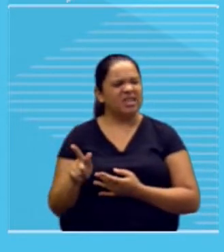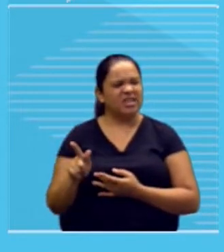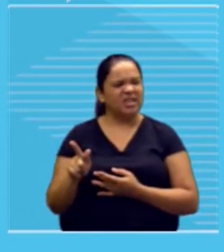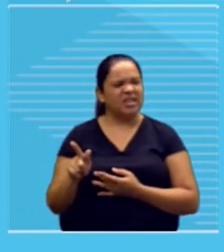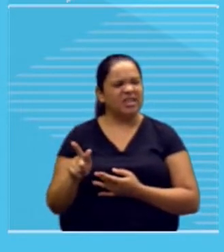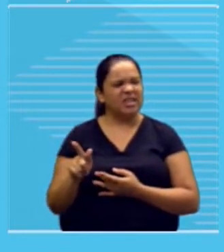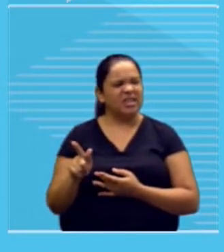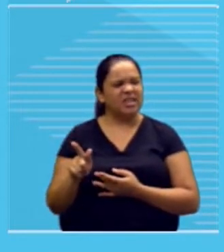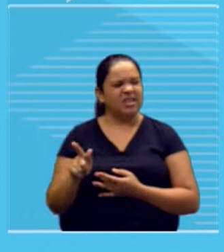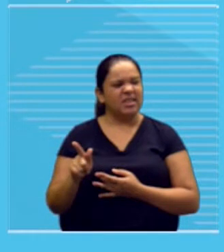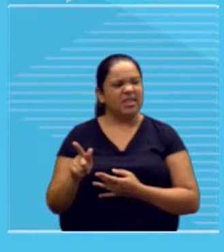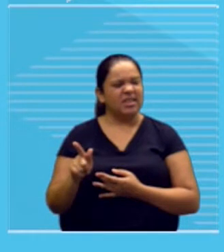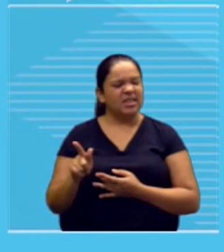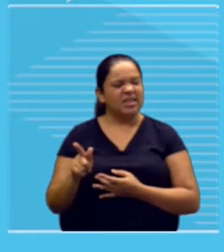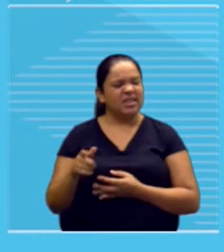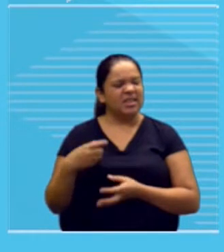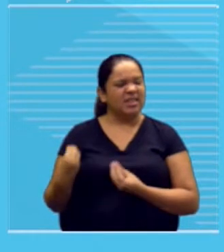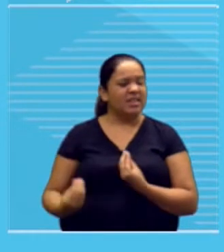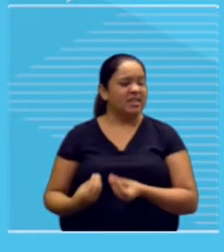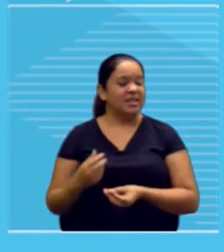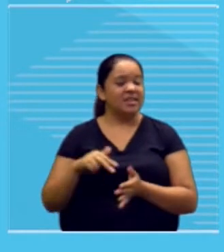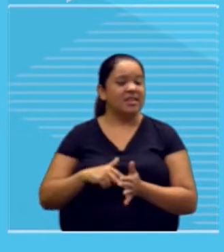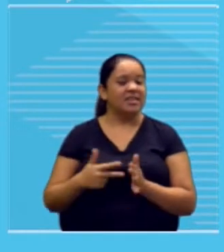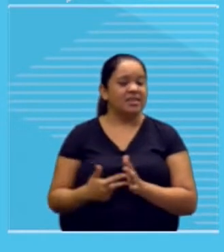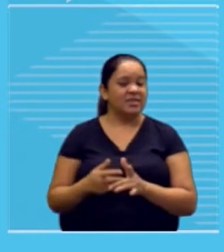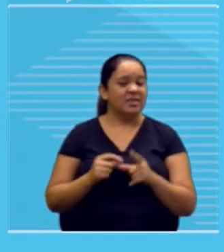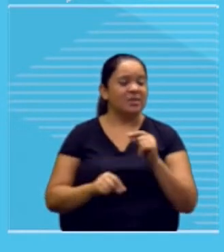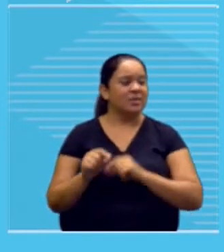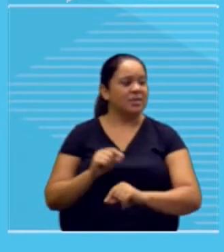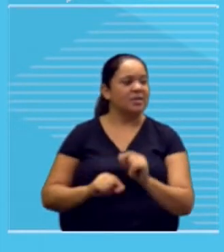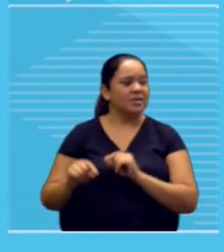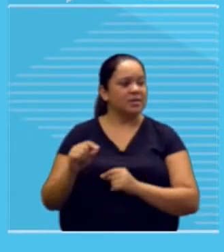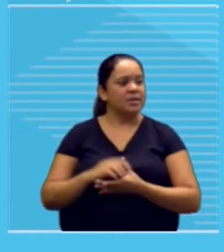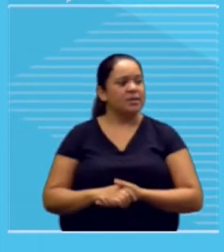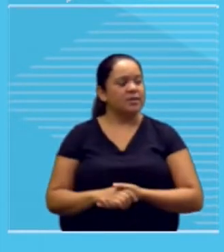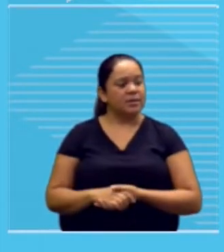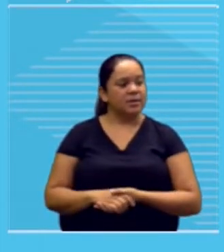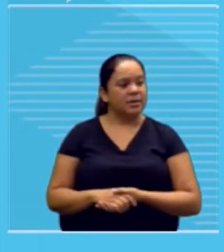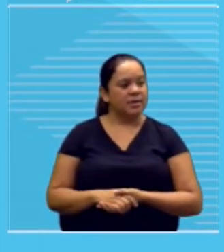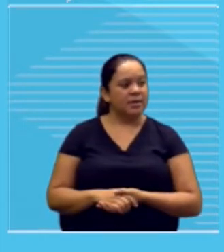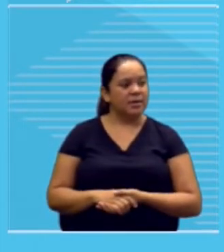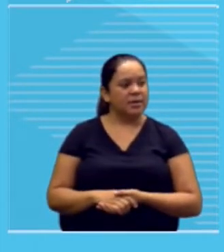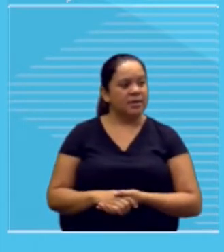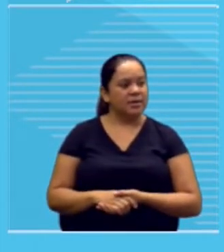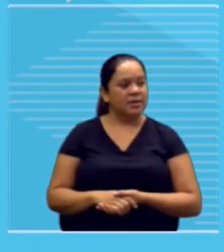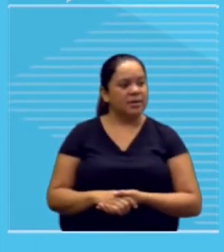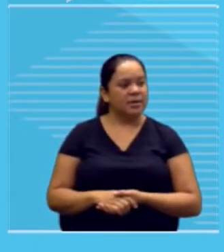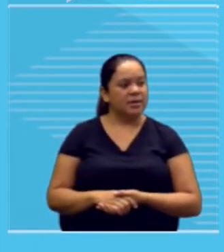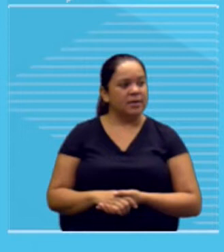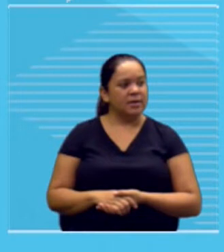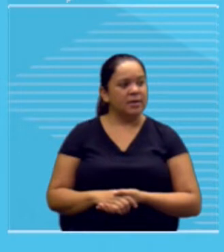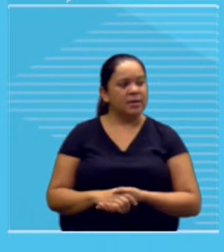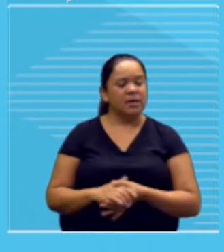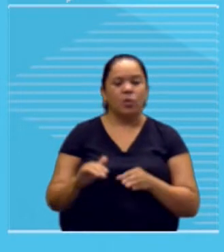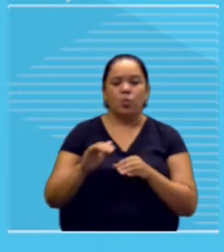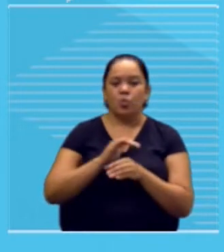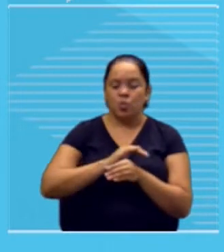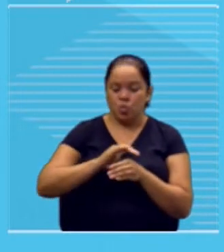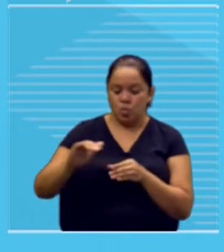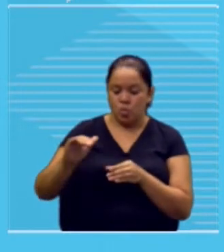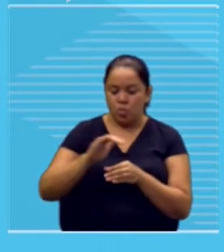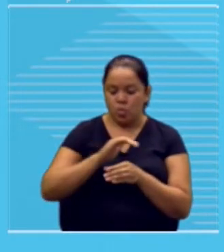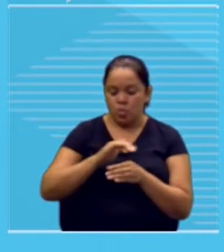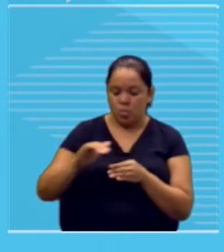vestido na salada não tem nada a ver não mais Dracena vai ser como se fosse a parte de cima o topo a